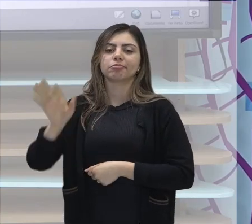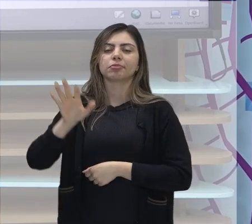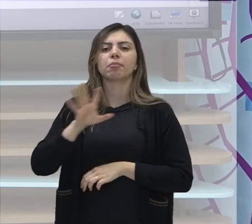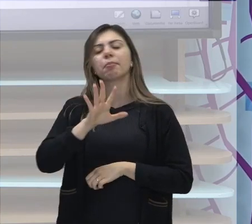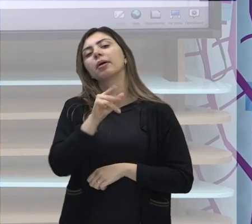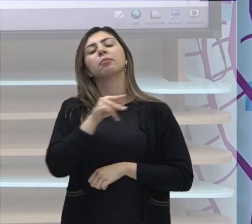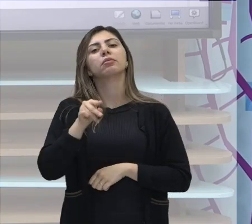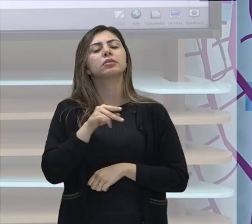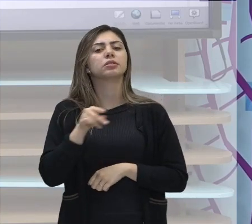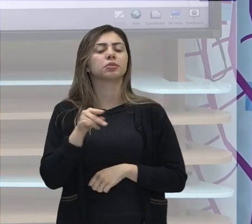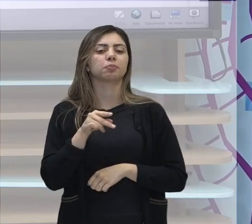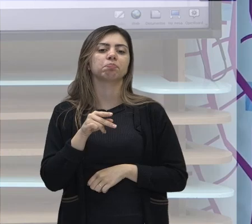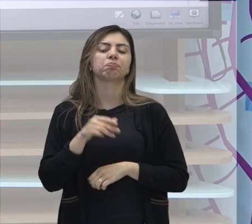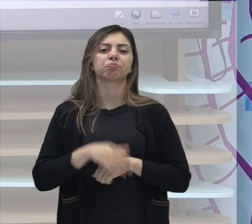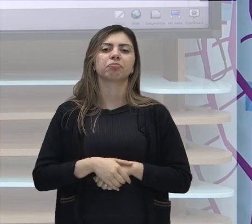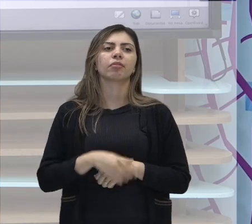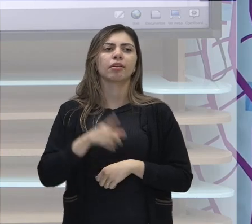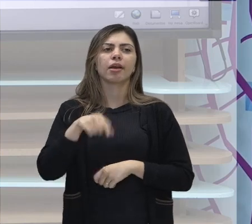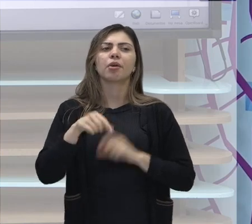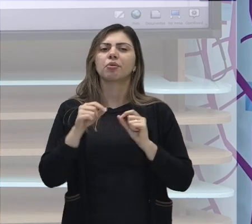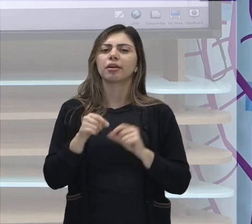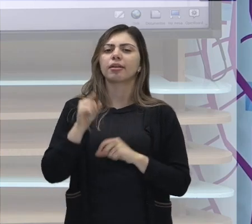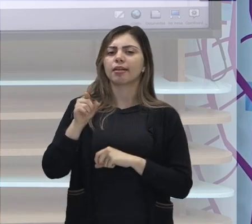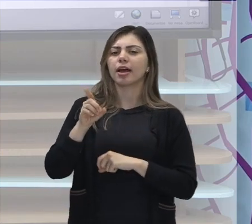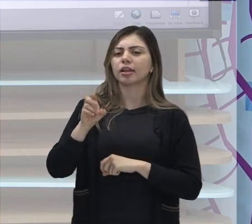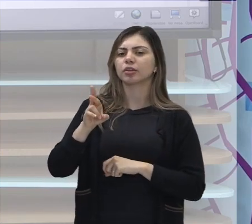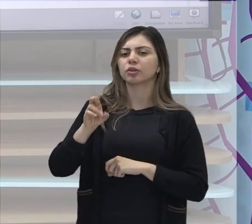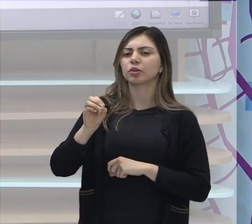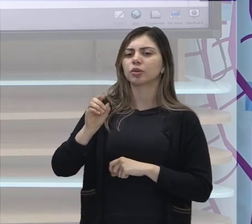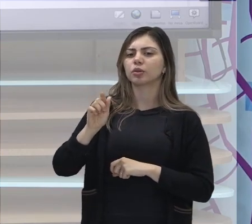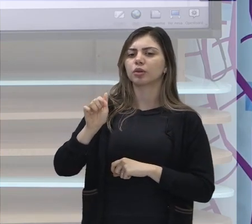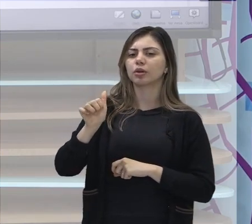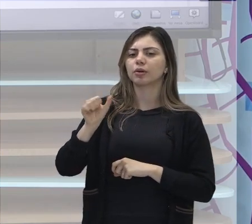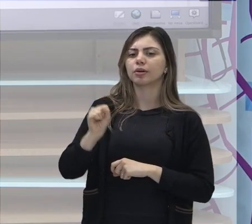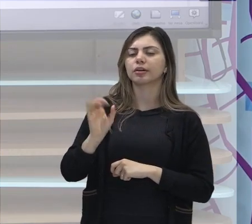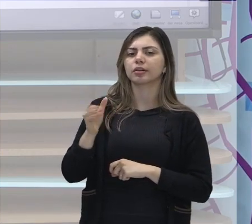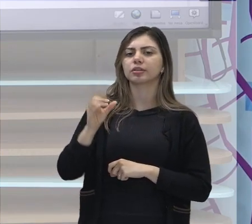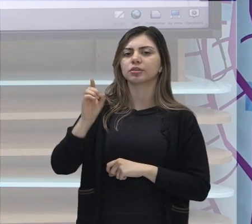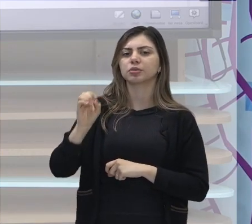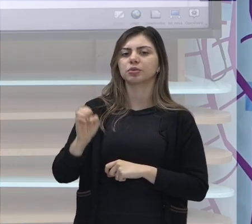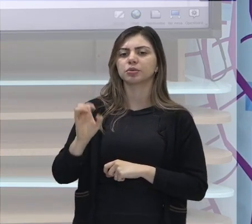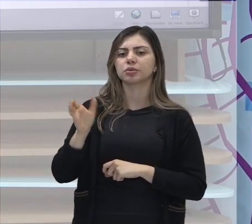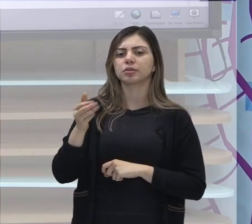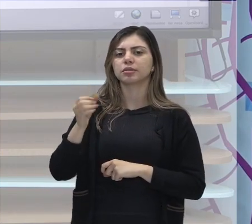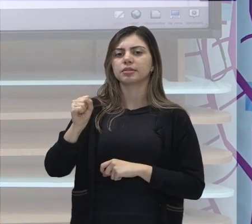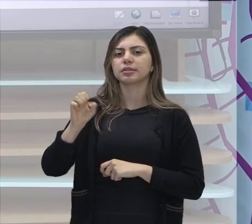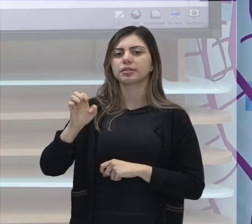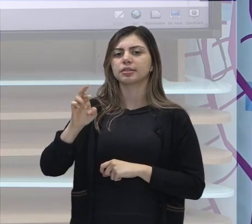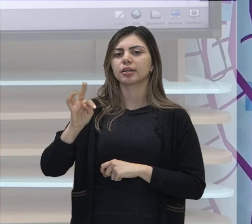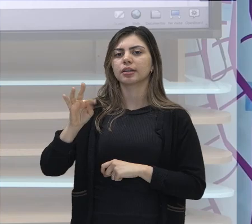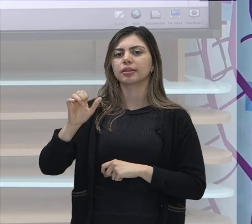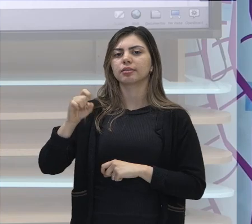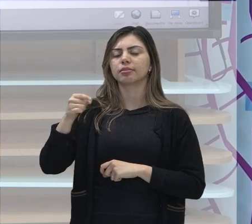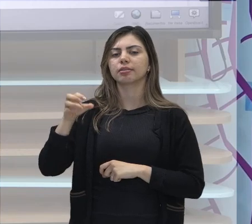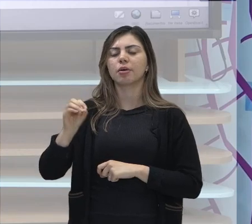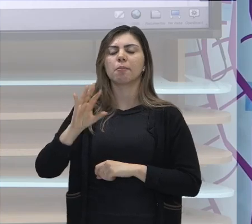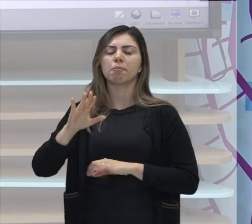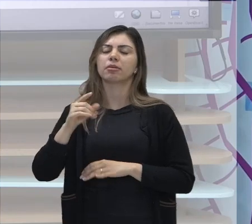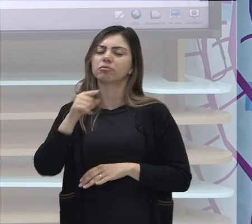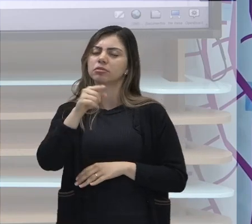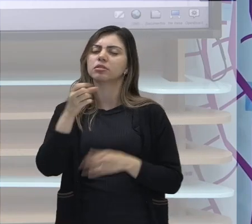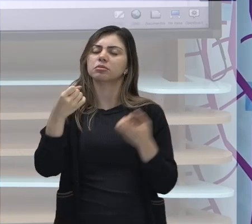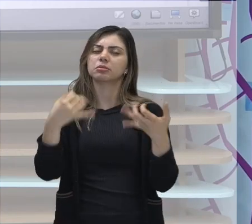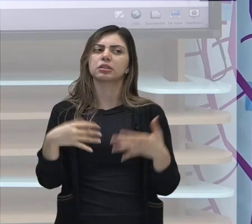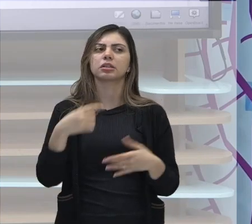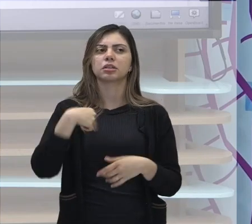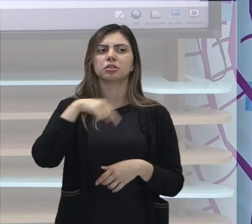falando, né, da exploração das drogas do sertão, você está me falando que quando eu vou ao mercado aqui da minha cidade,